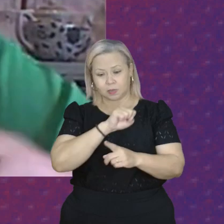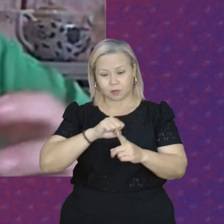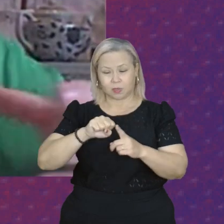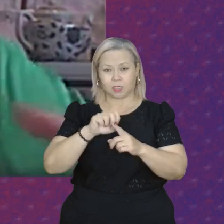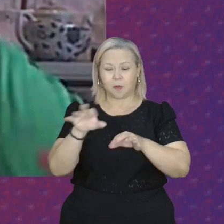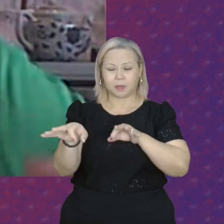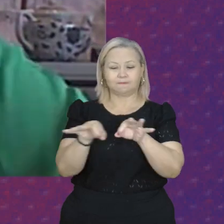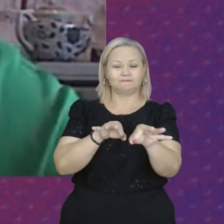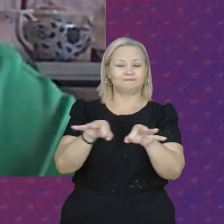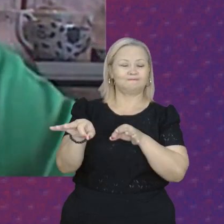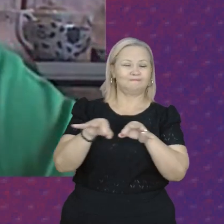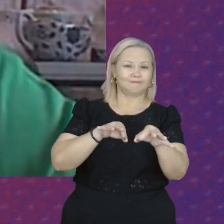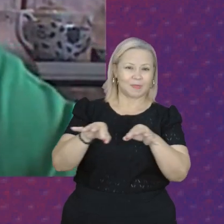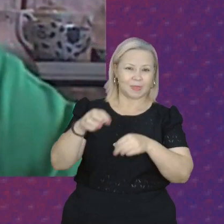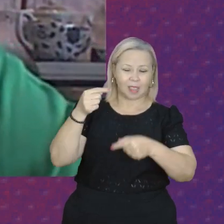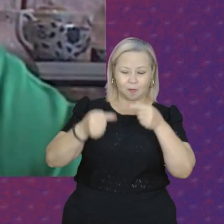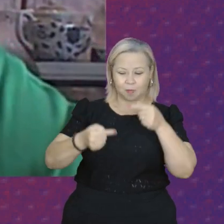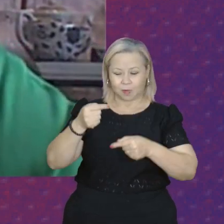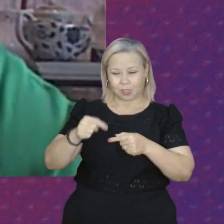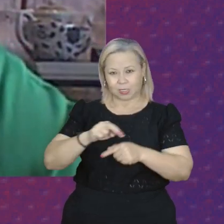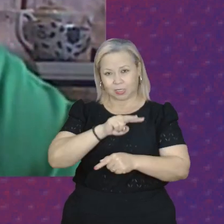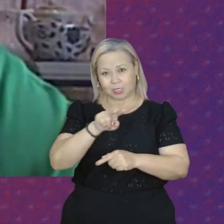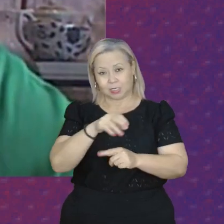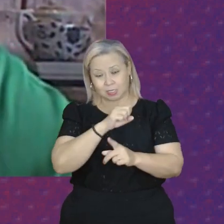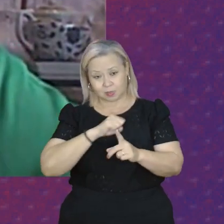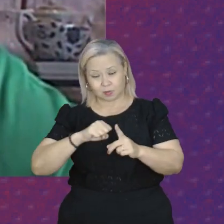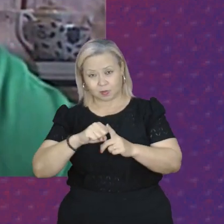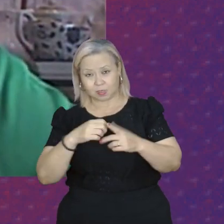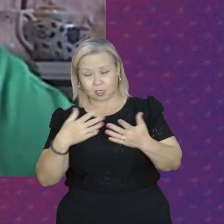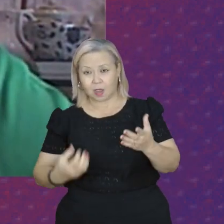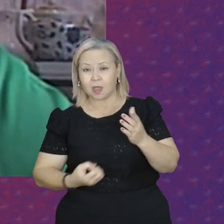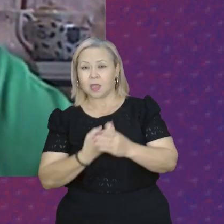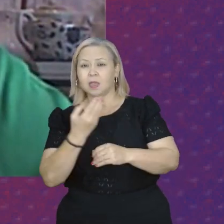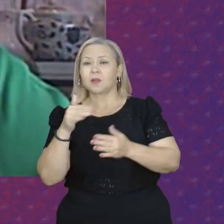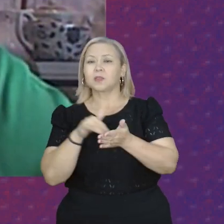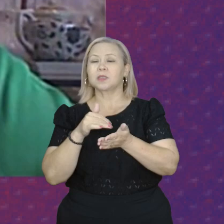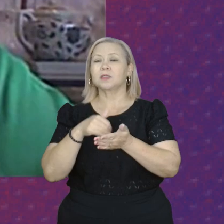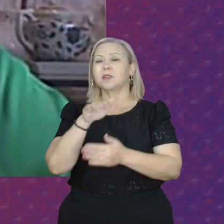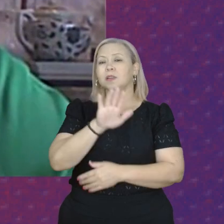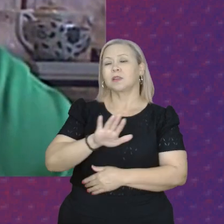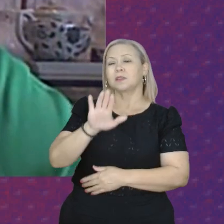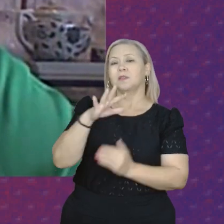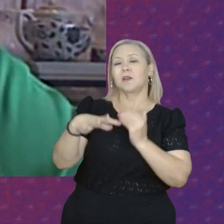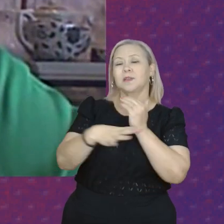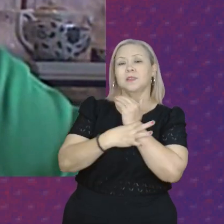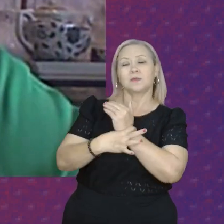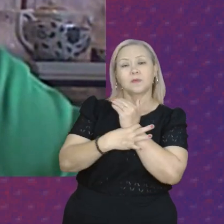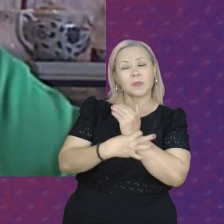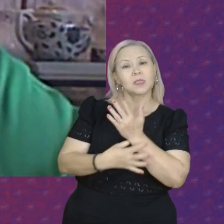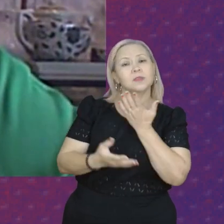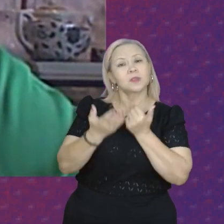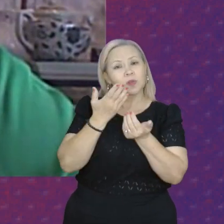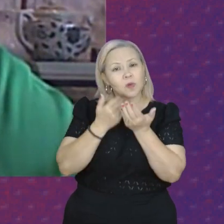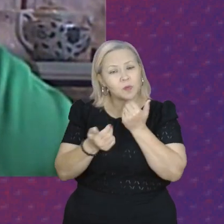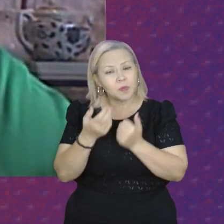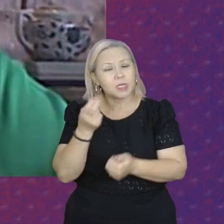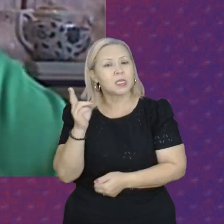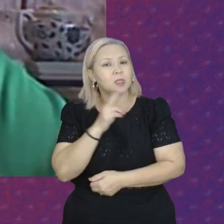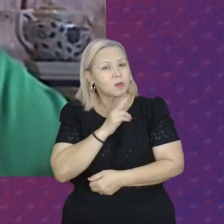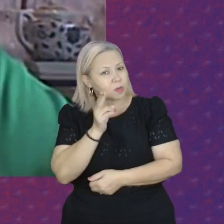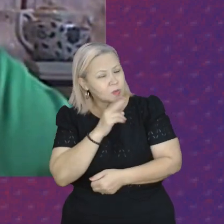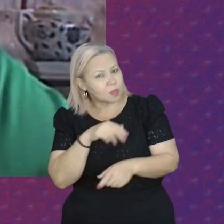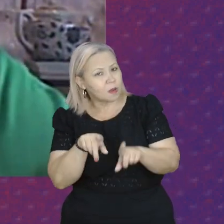para organizar a política de assistência social, cria uma Secretaria Nacional de Segurança Alimentar e Nutricional,